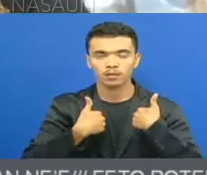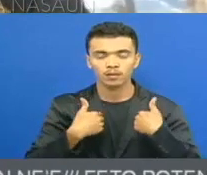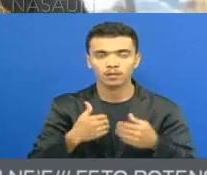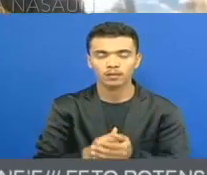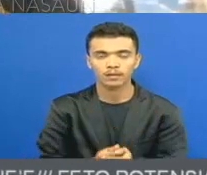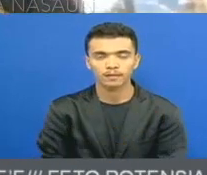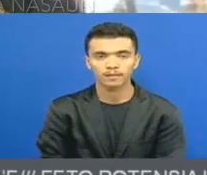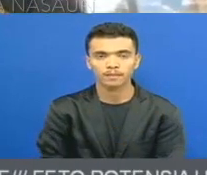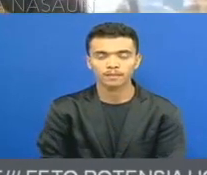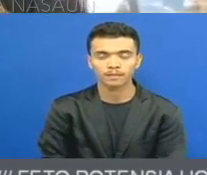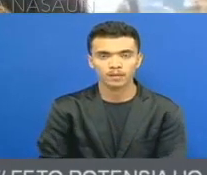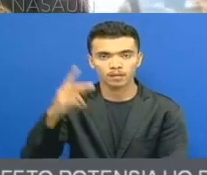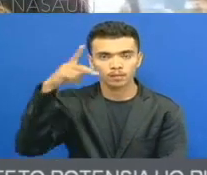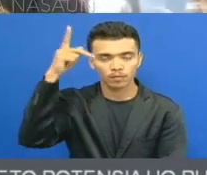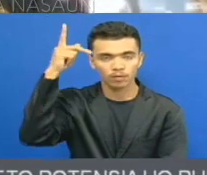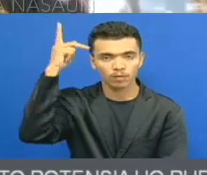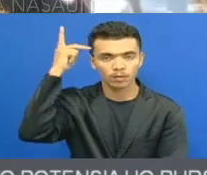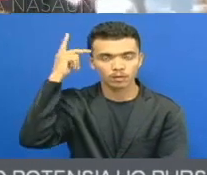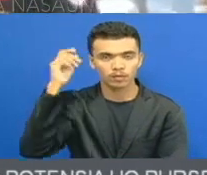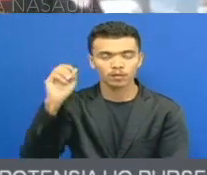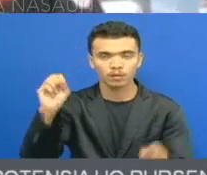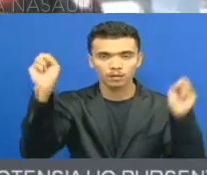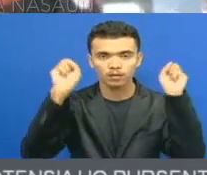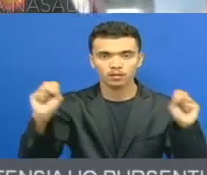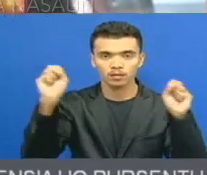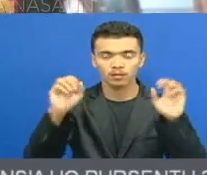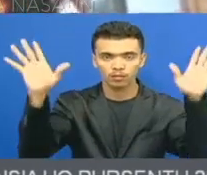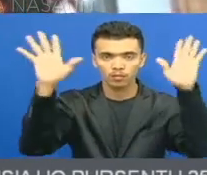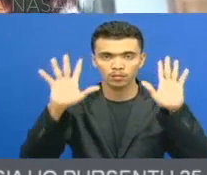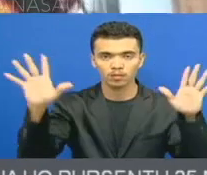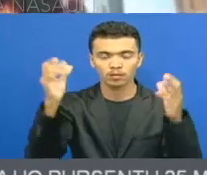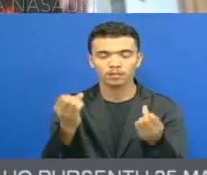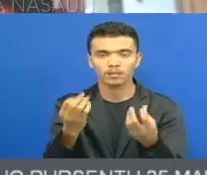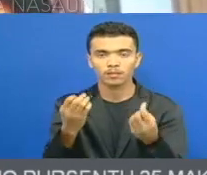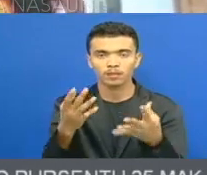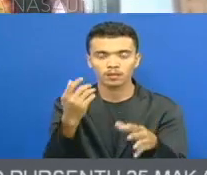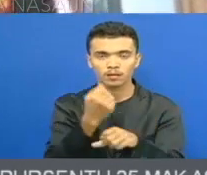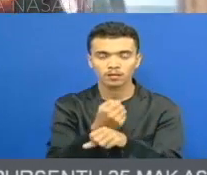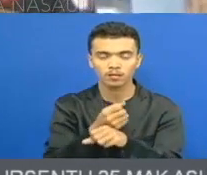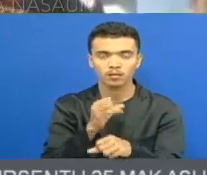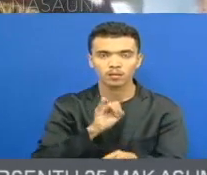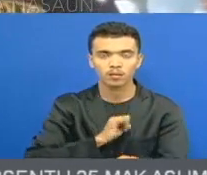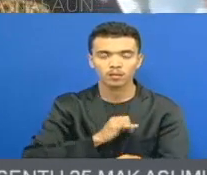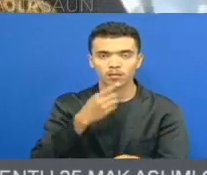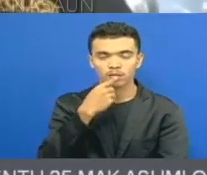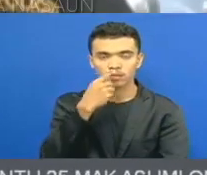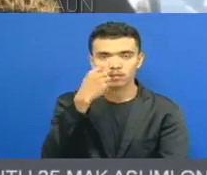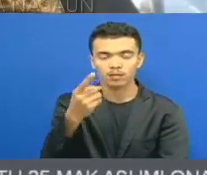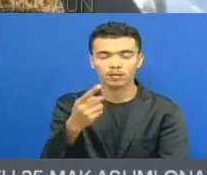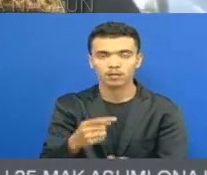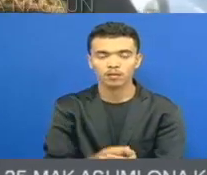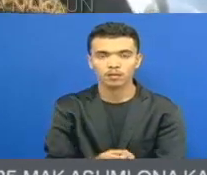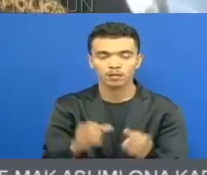a consolidação política, né, sábado domingo, né, ma casli, então, há uma ordem fosai que até, e sábado domingo, né,